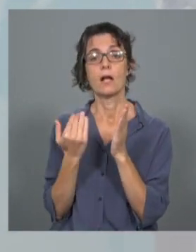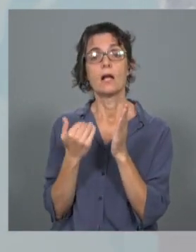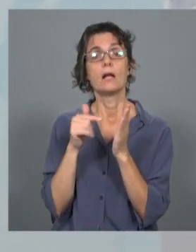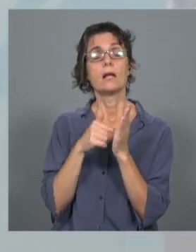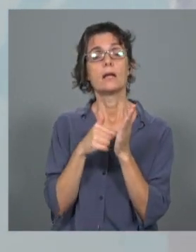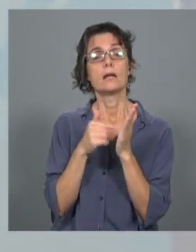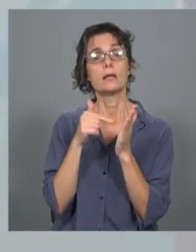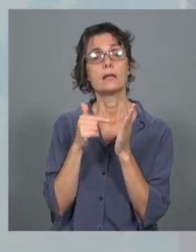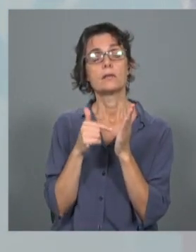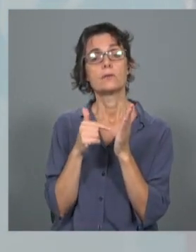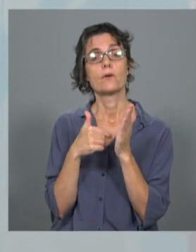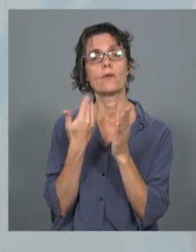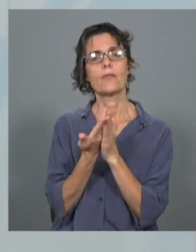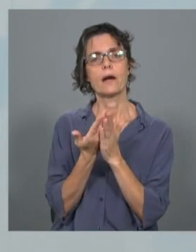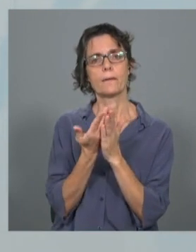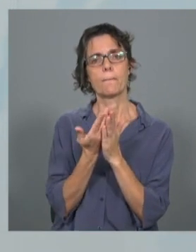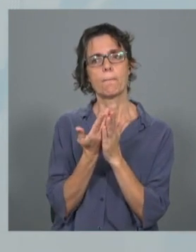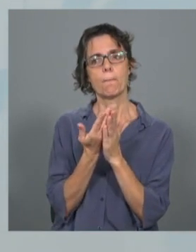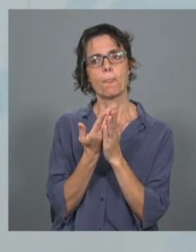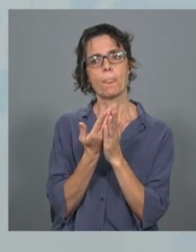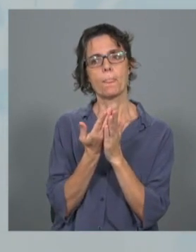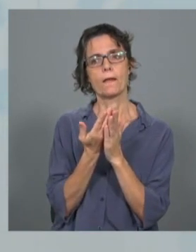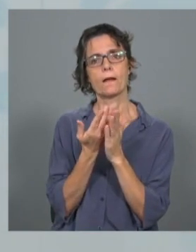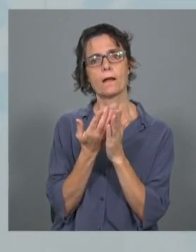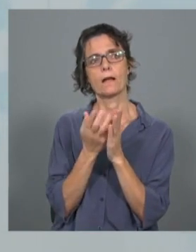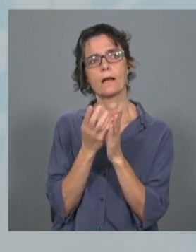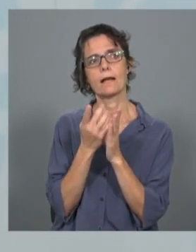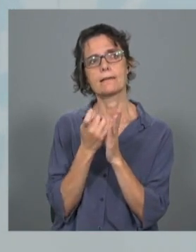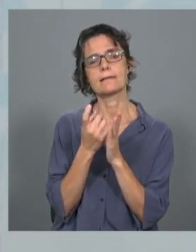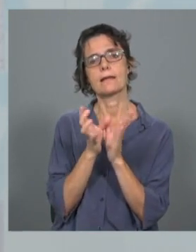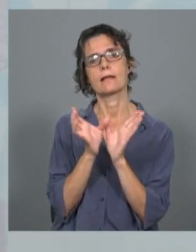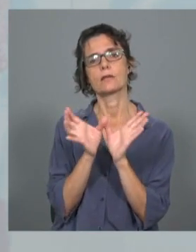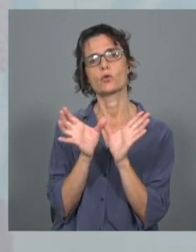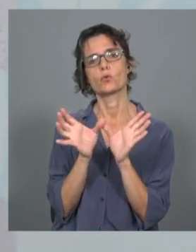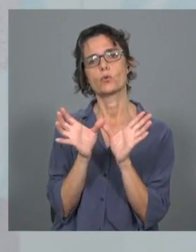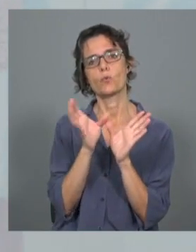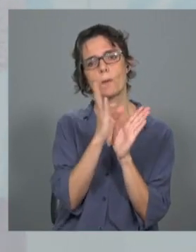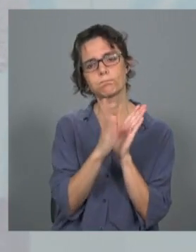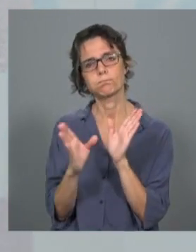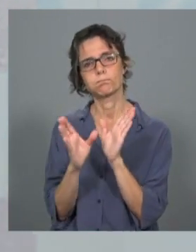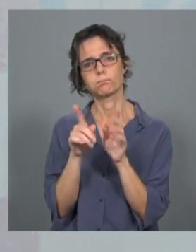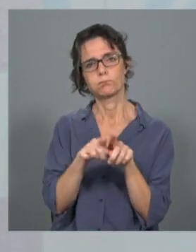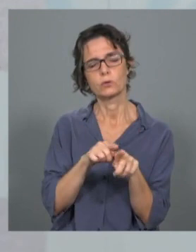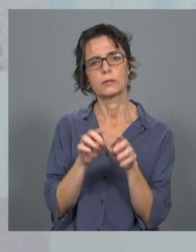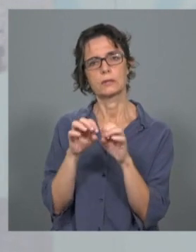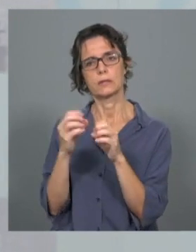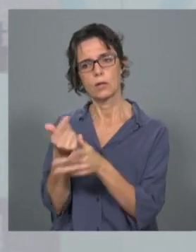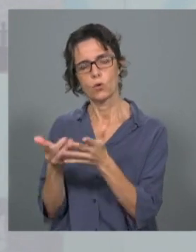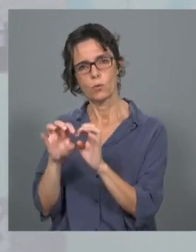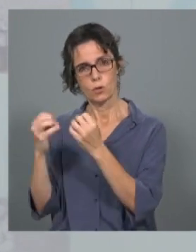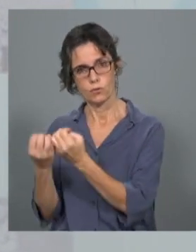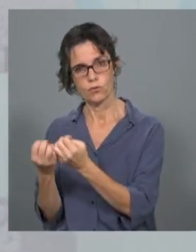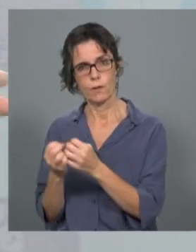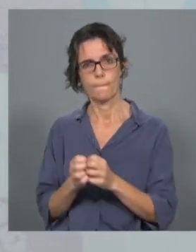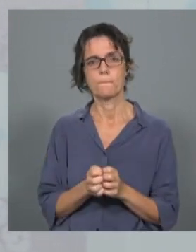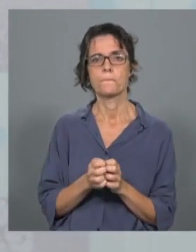numa nova ordem política, numa nova ordem social, numa nova ordem económica. Exatamente. Comecemos pela económica, por exemplo,